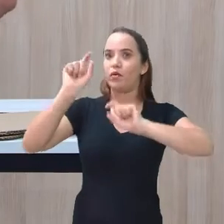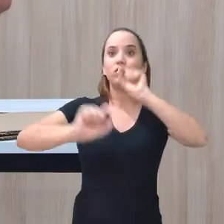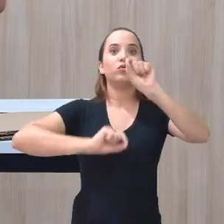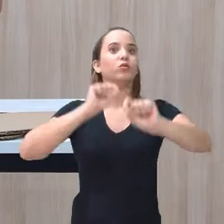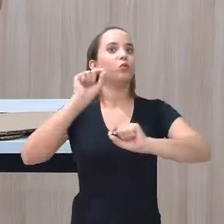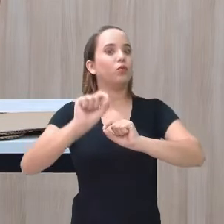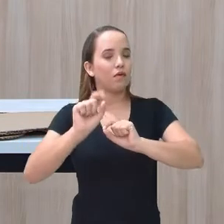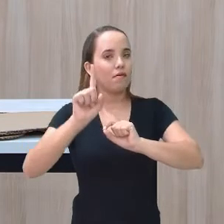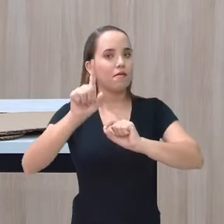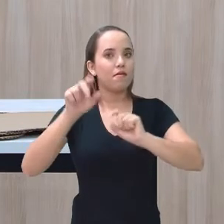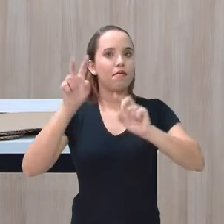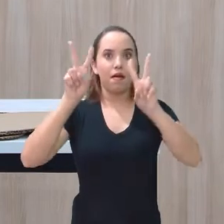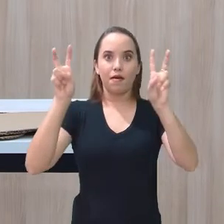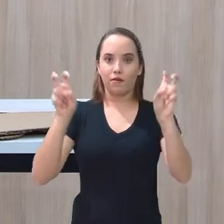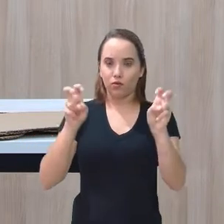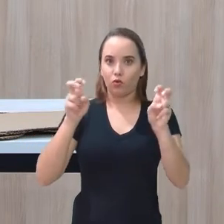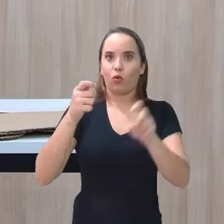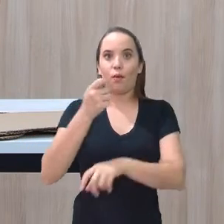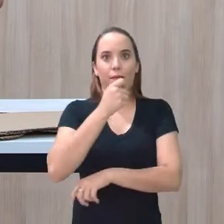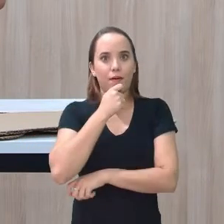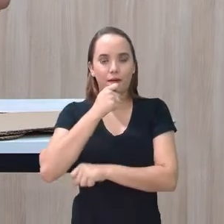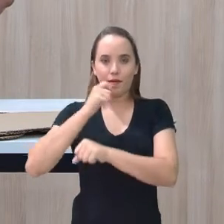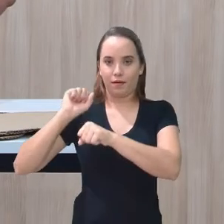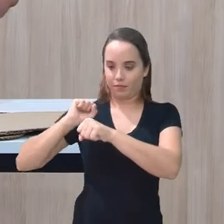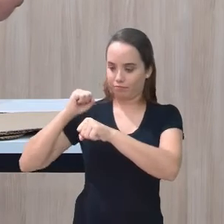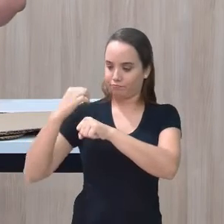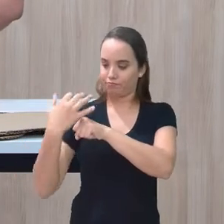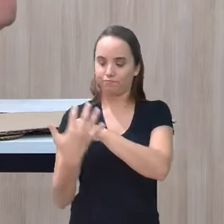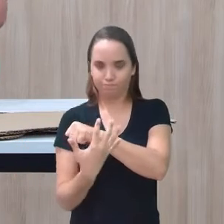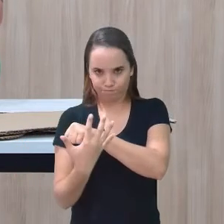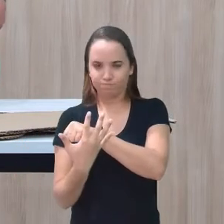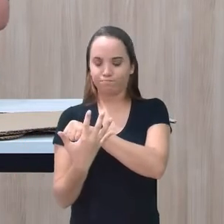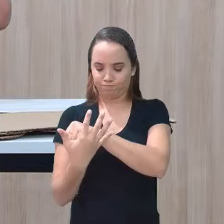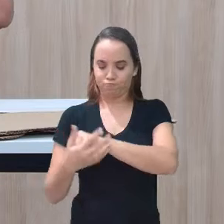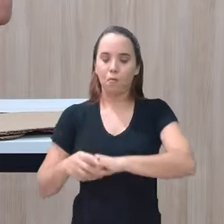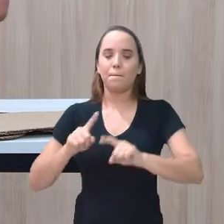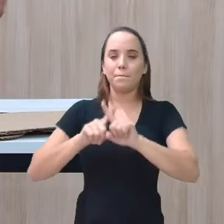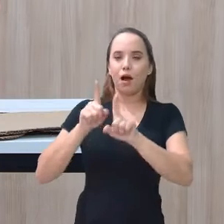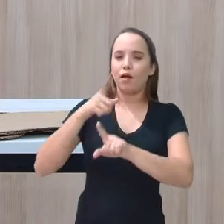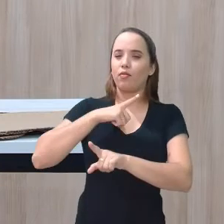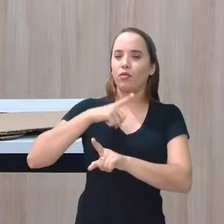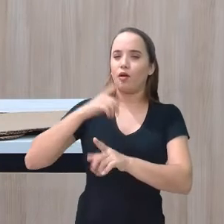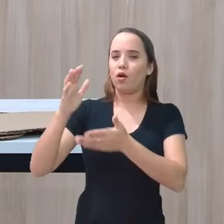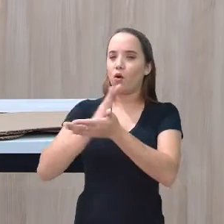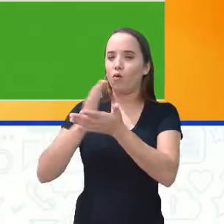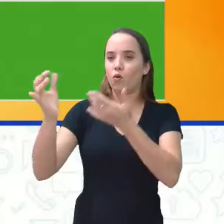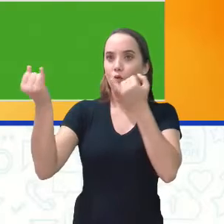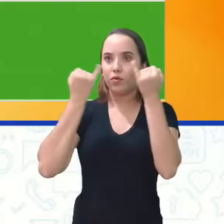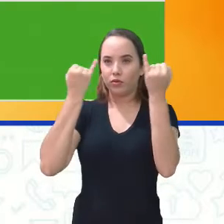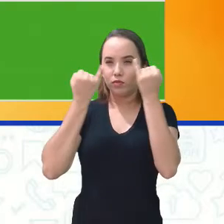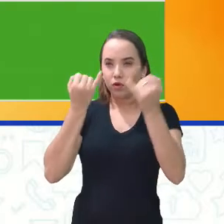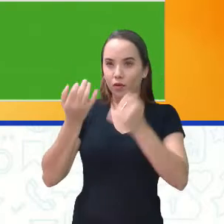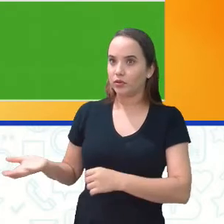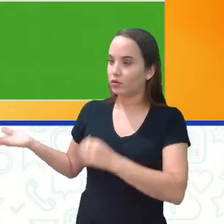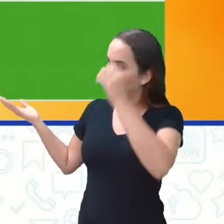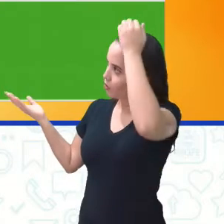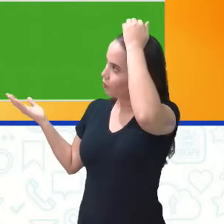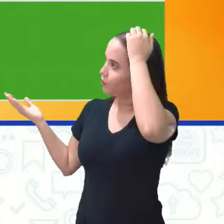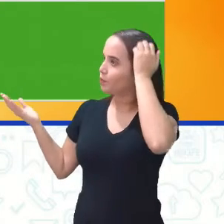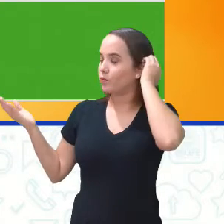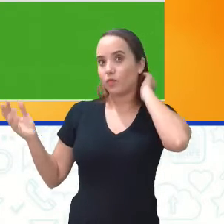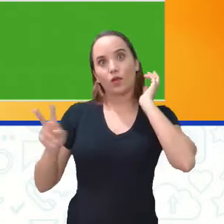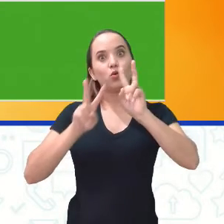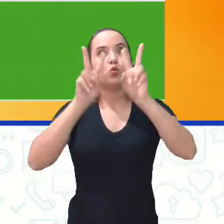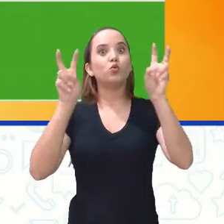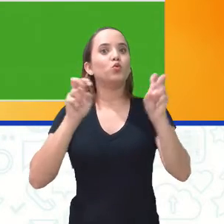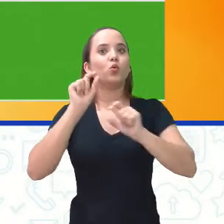é em relação ainda à questão da Covid. Mas eu trouxe para vocês alguns dados aqui a respeito da vacina,